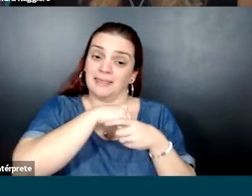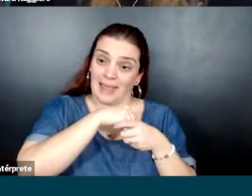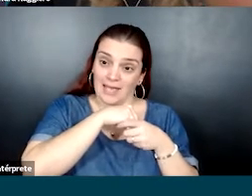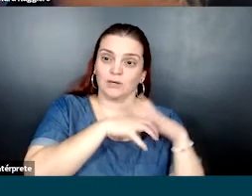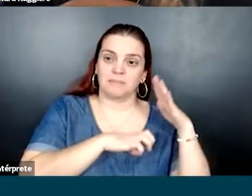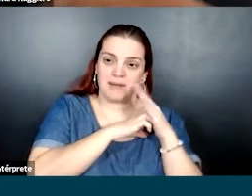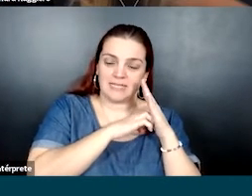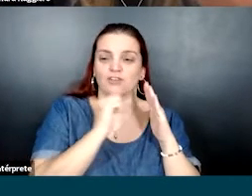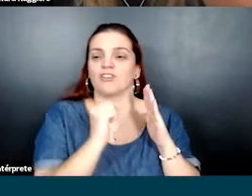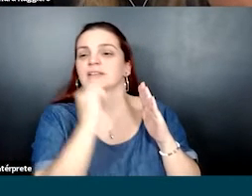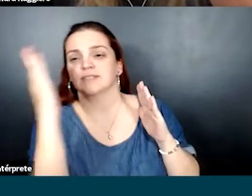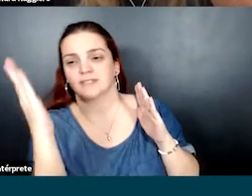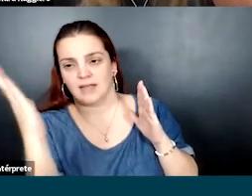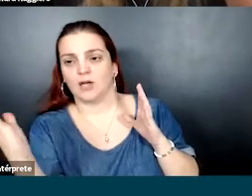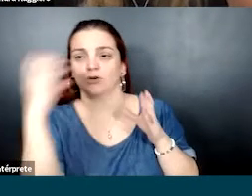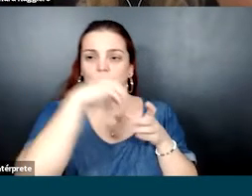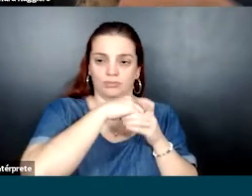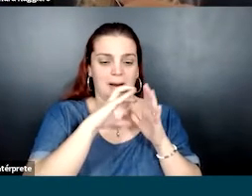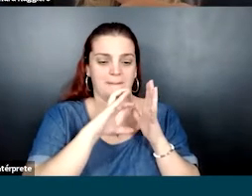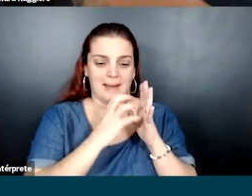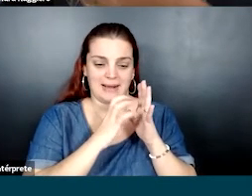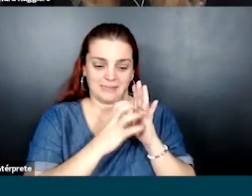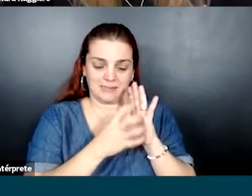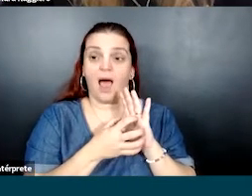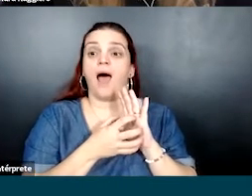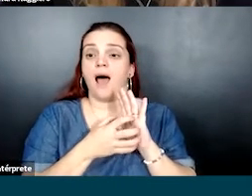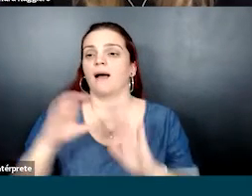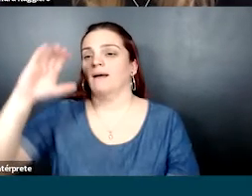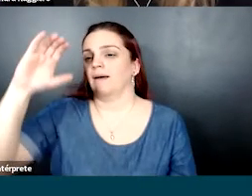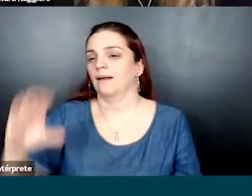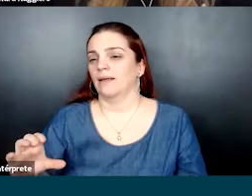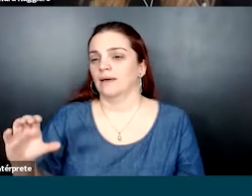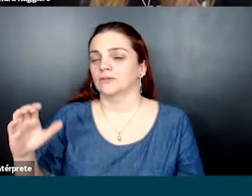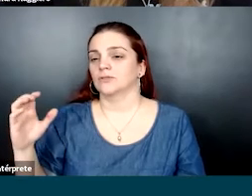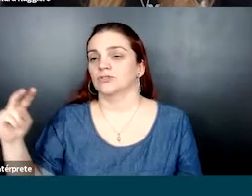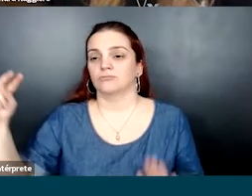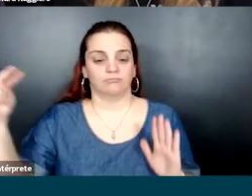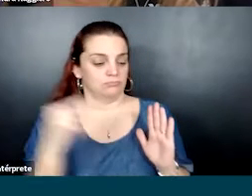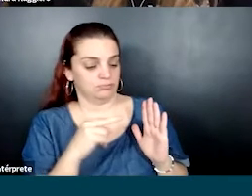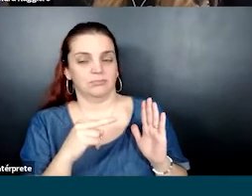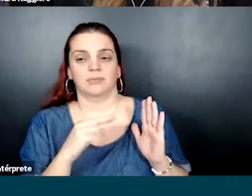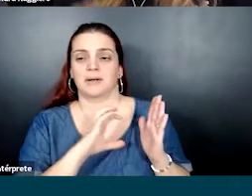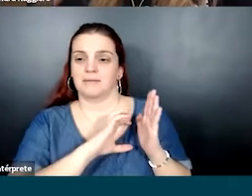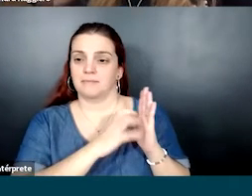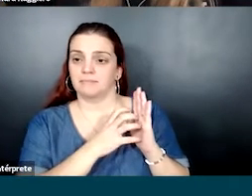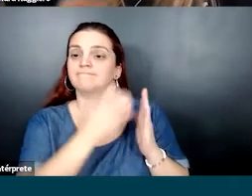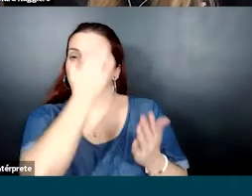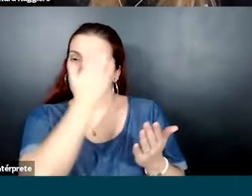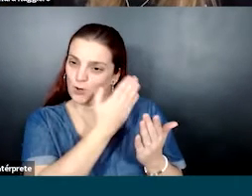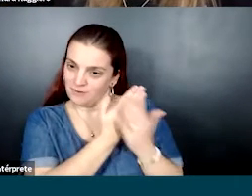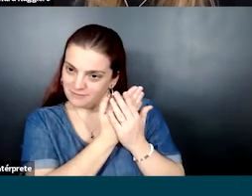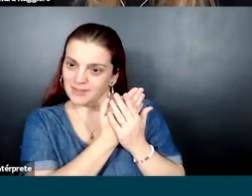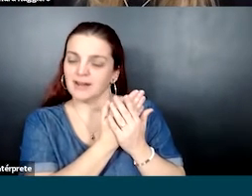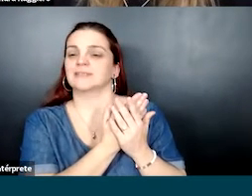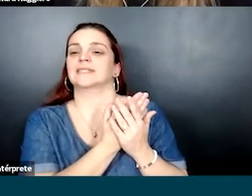variáveis internas e externas, tá? E com isso, o cliente obteve, então, uma base de dados